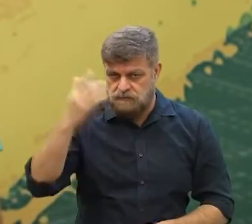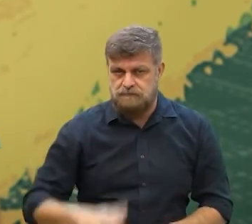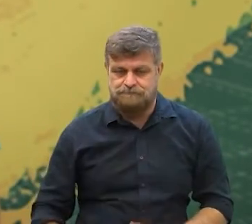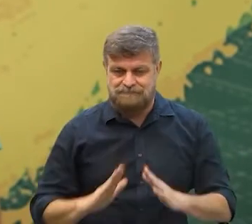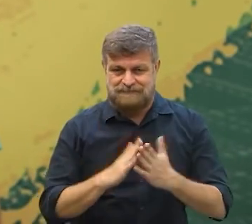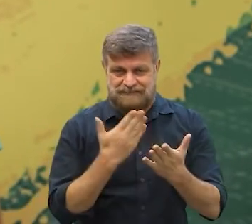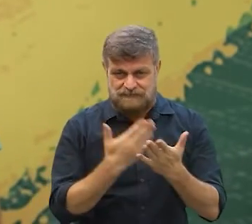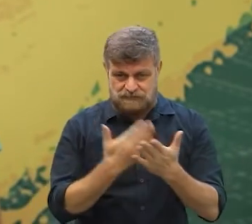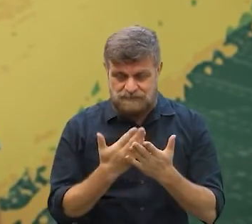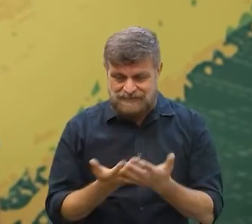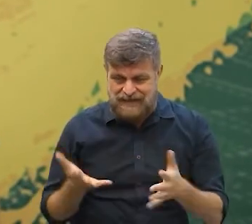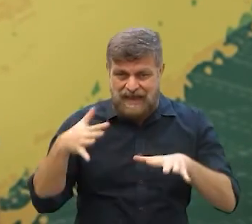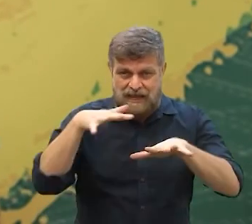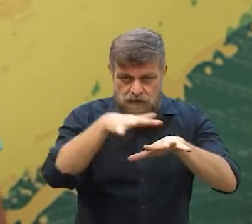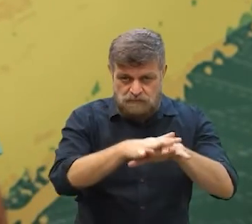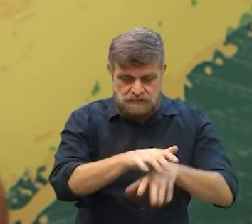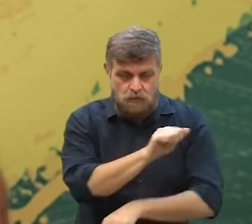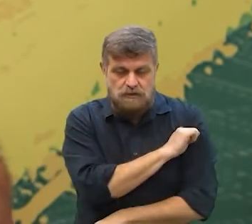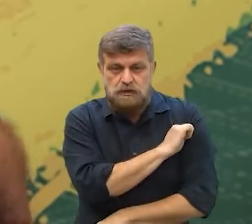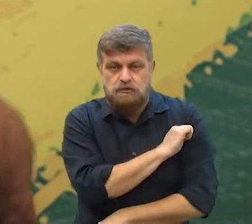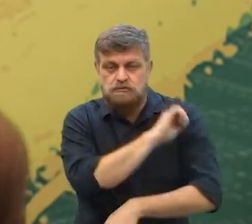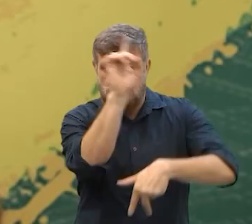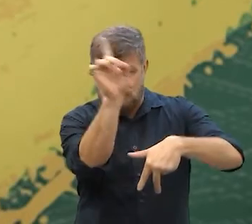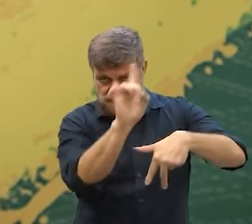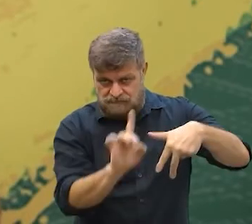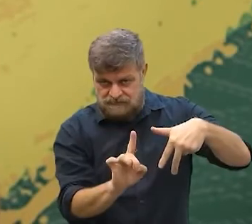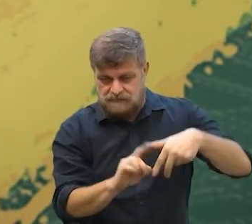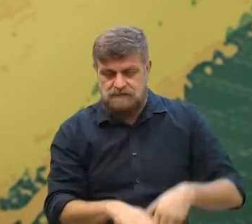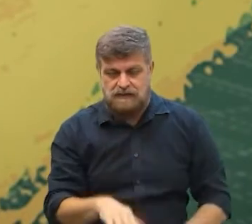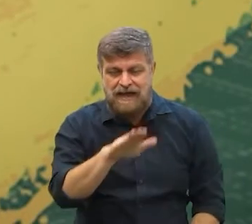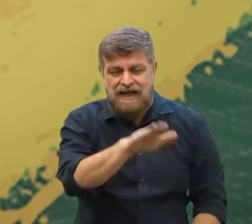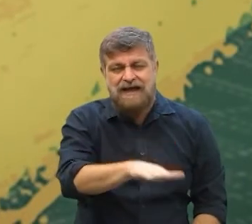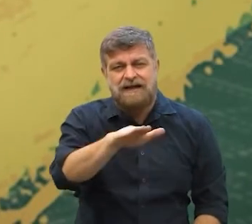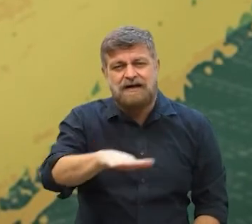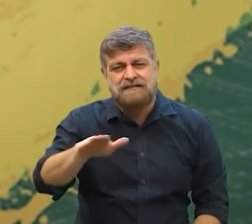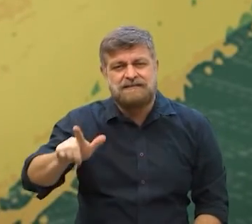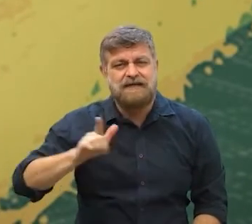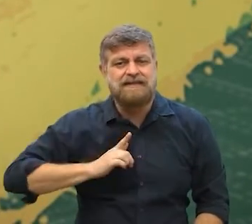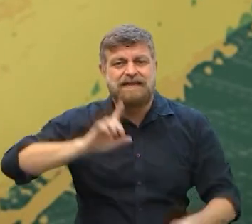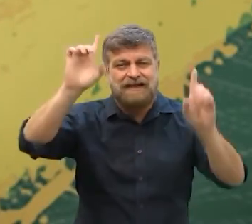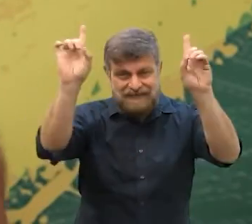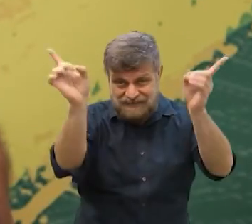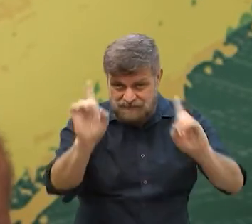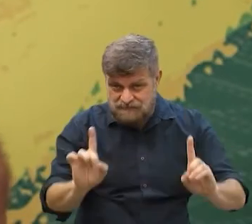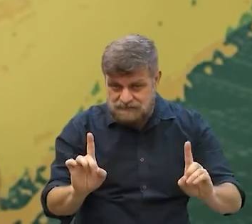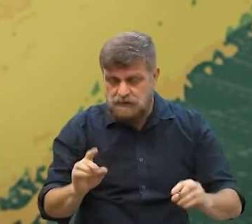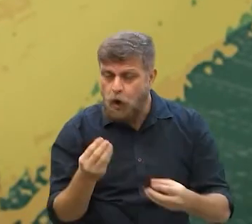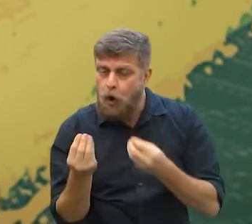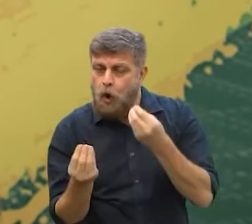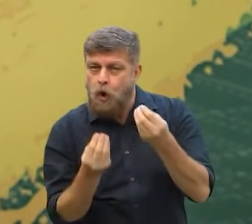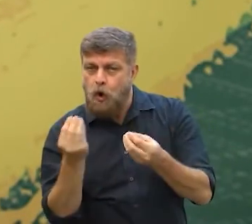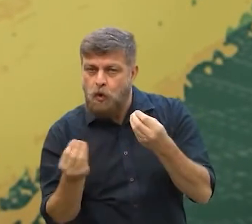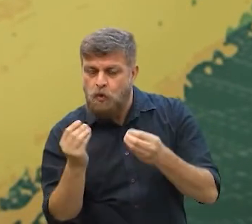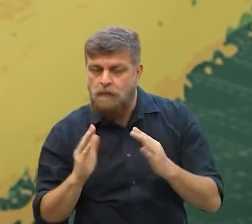inclusão, diferença e deficiências nas escolas. Crianças, não é, que têm alguma deficiência, como que estão